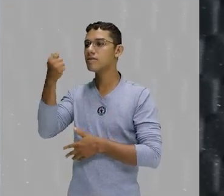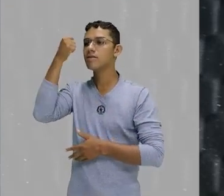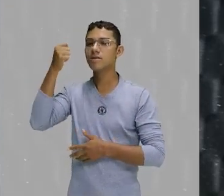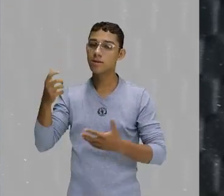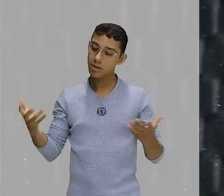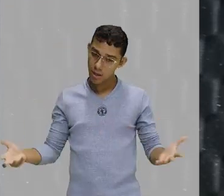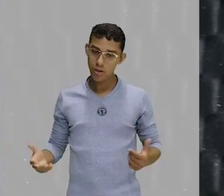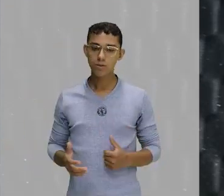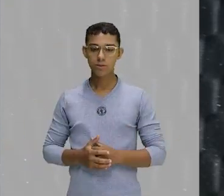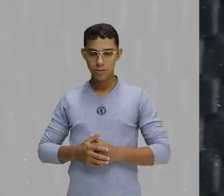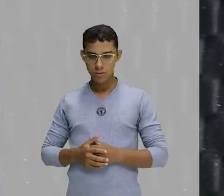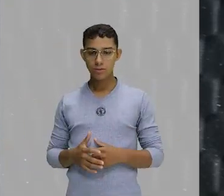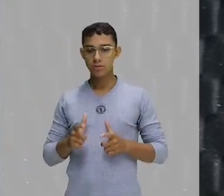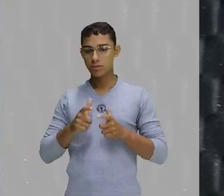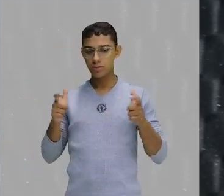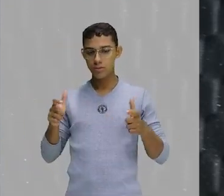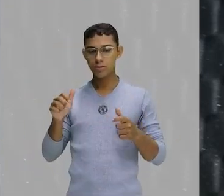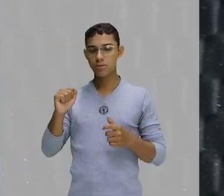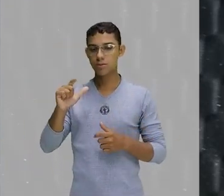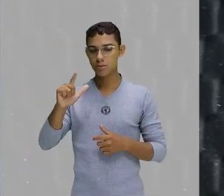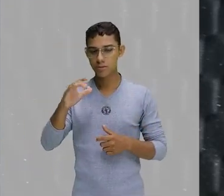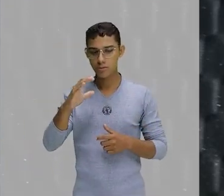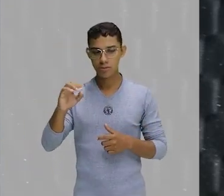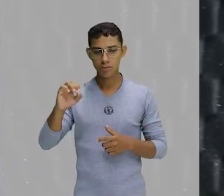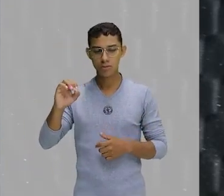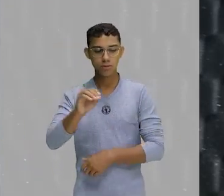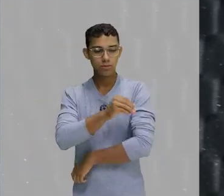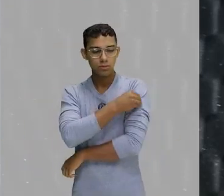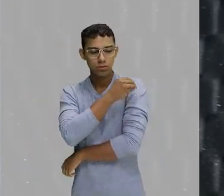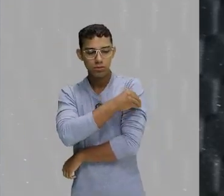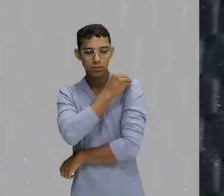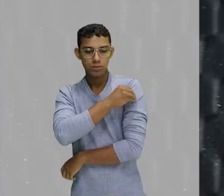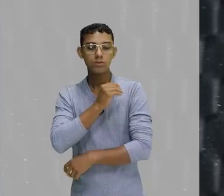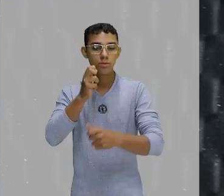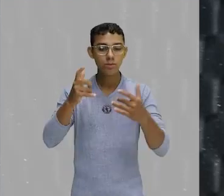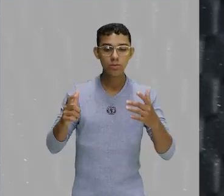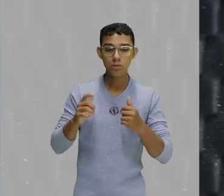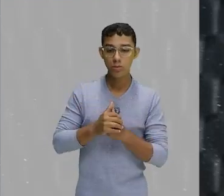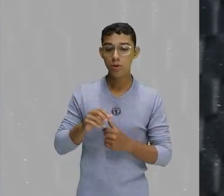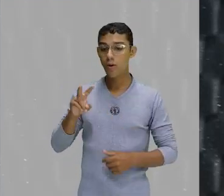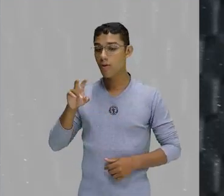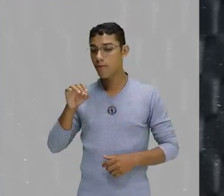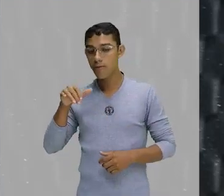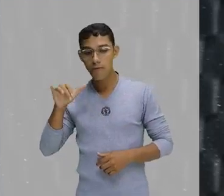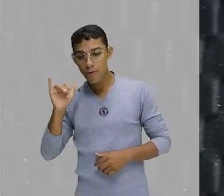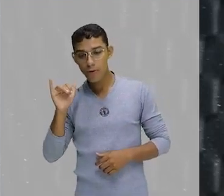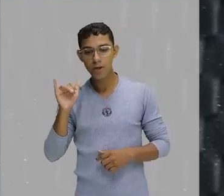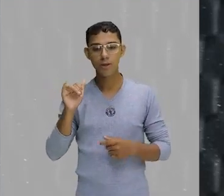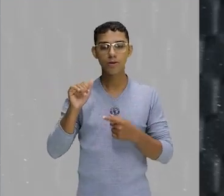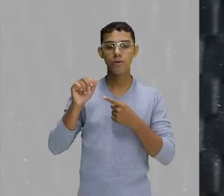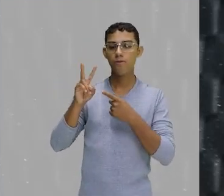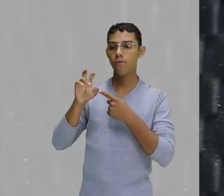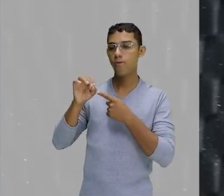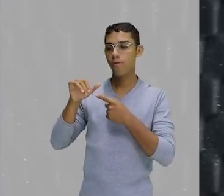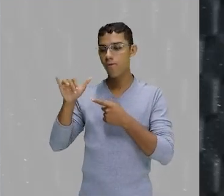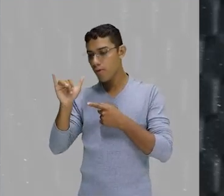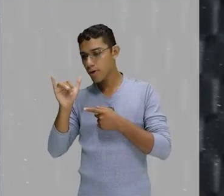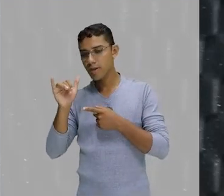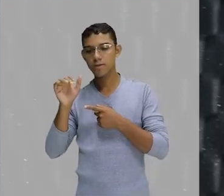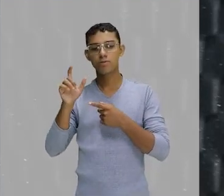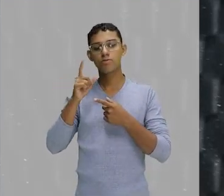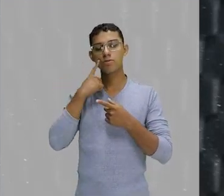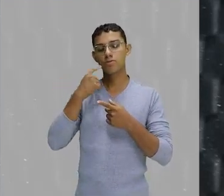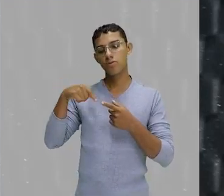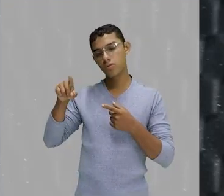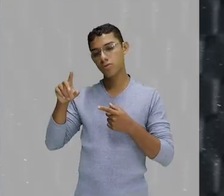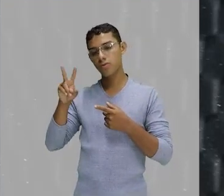a pronúncia que eu foco aí, tá? A questão da pronúncia. Voi, né? Em vez de vou, voi.